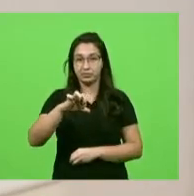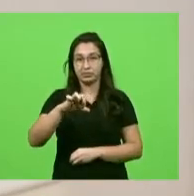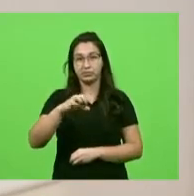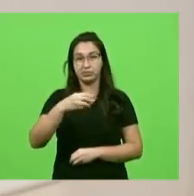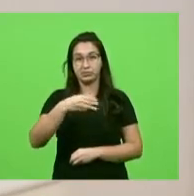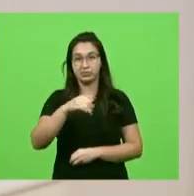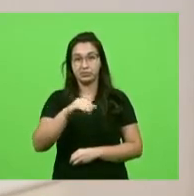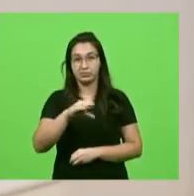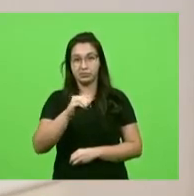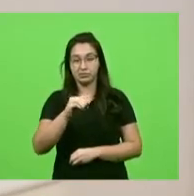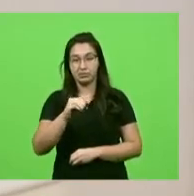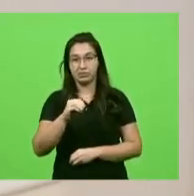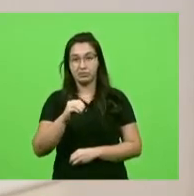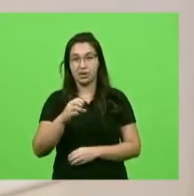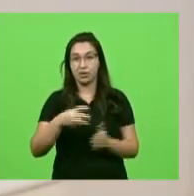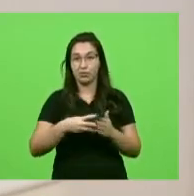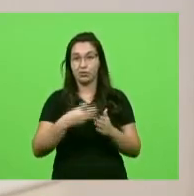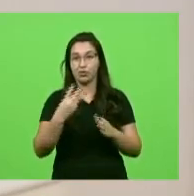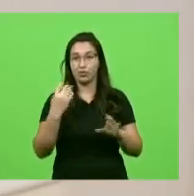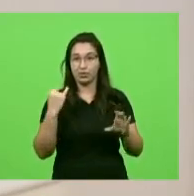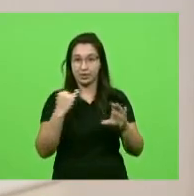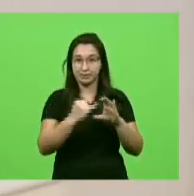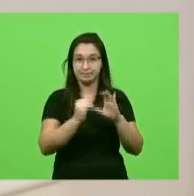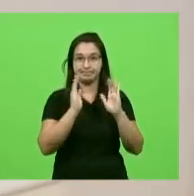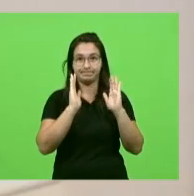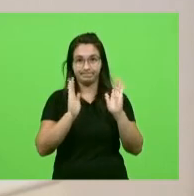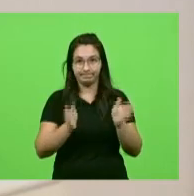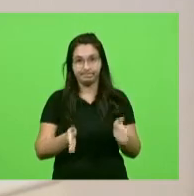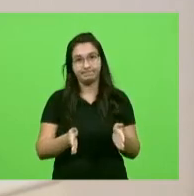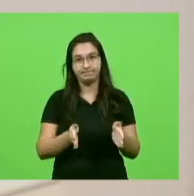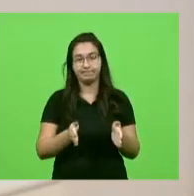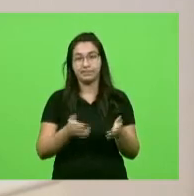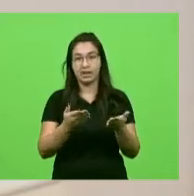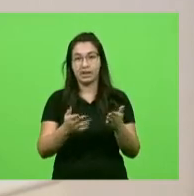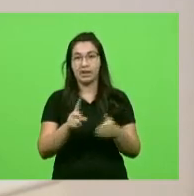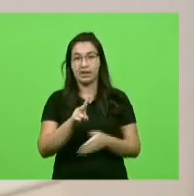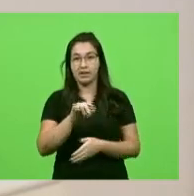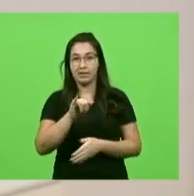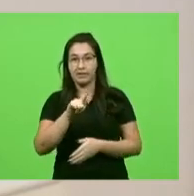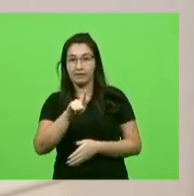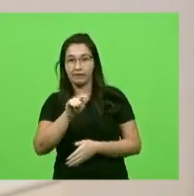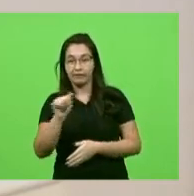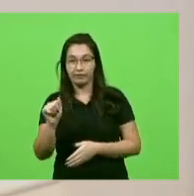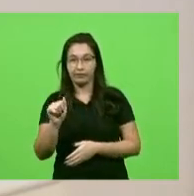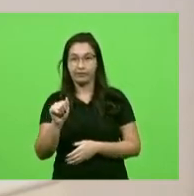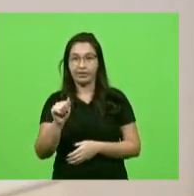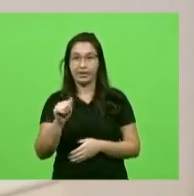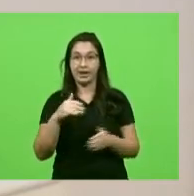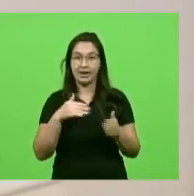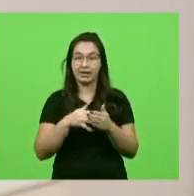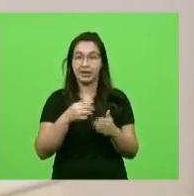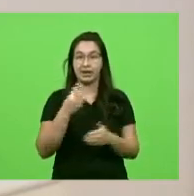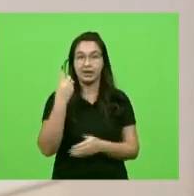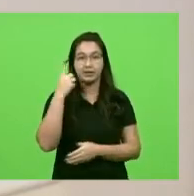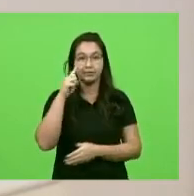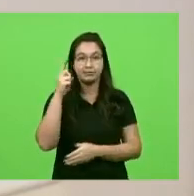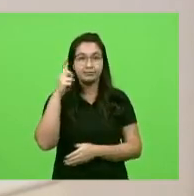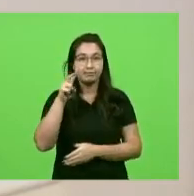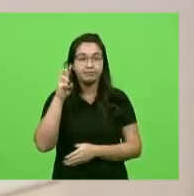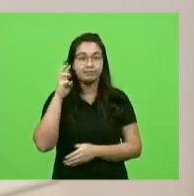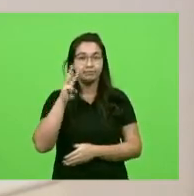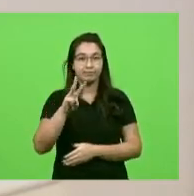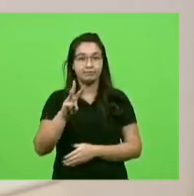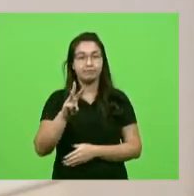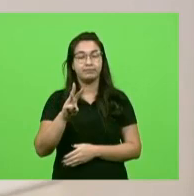a terceira e última notificação à Veigamente, exigindo que em 3 dias a notificada efetuasse o, abre